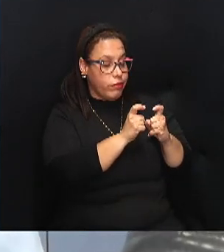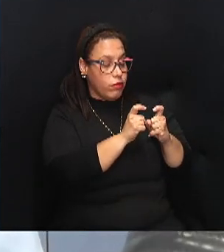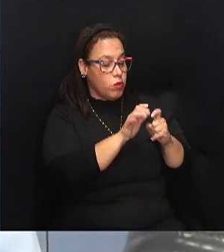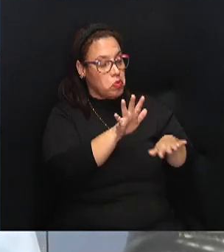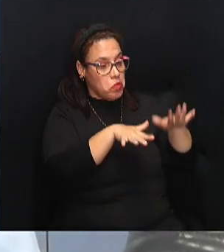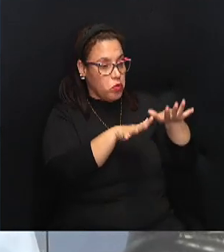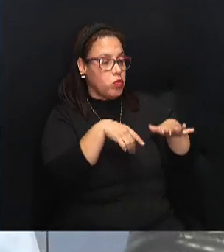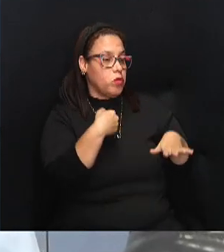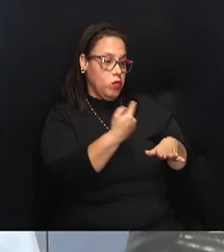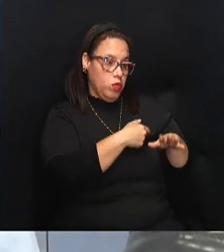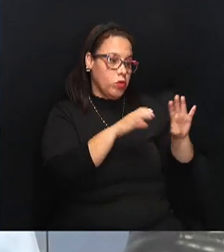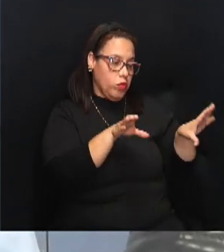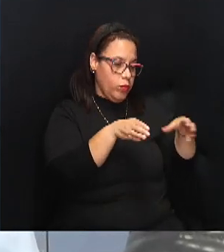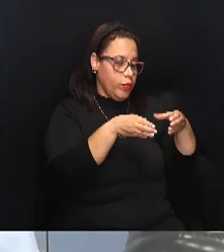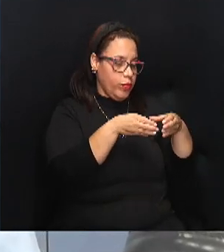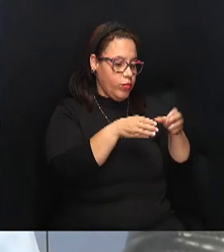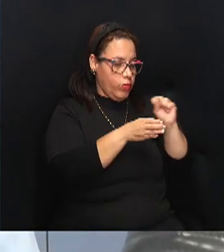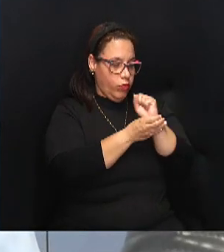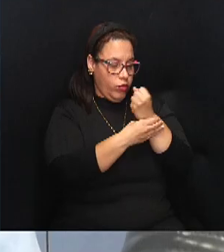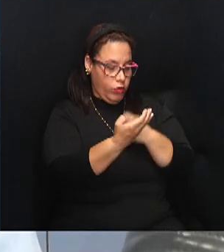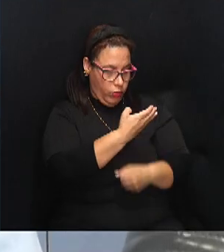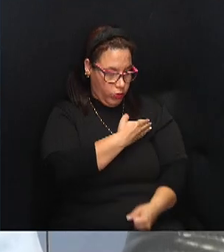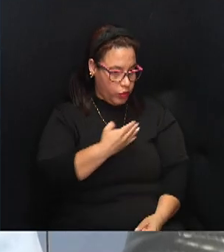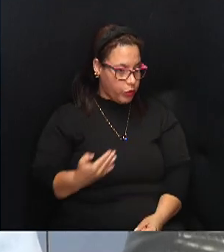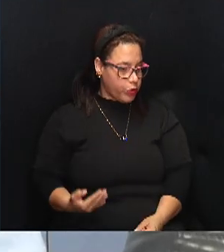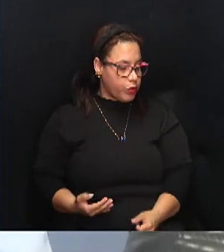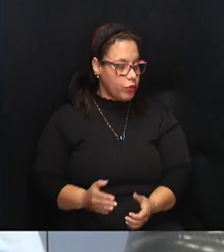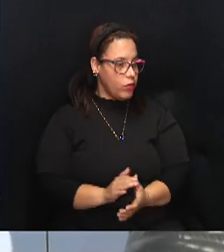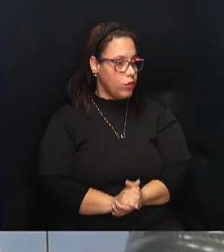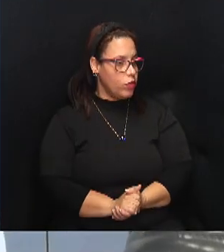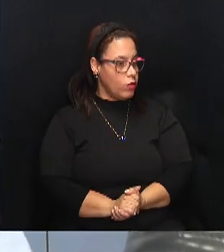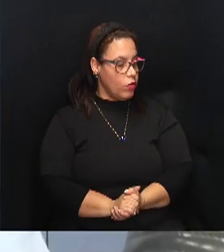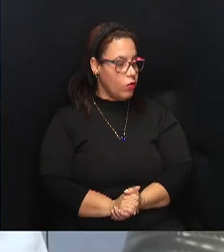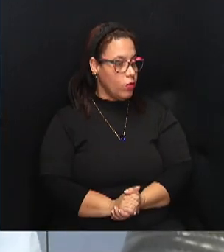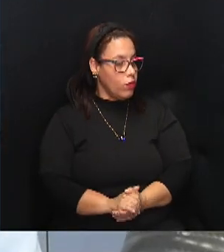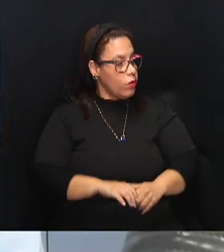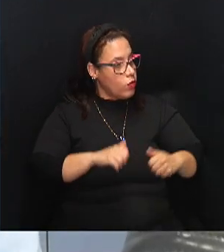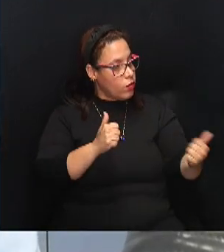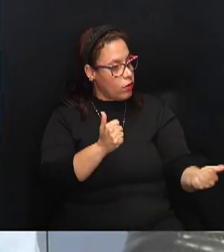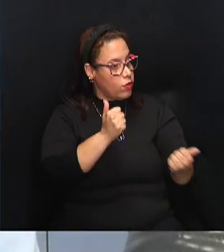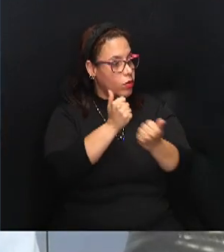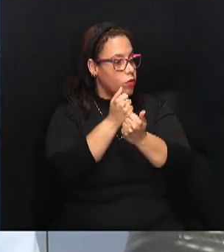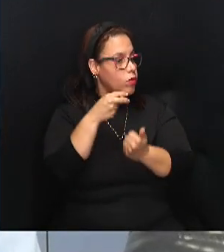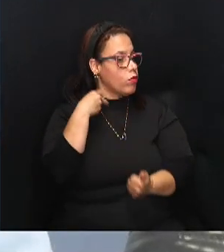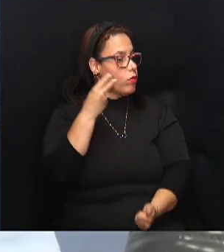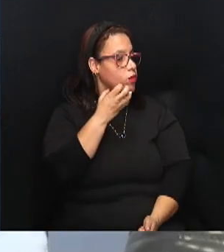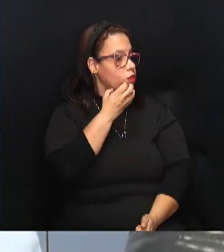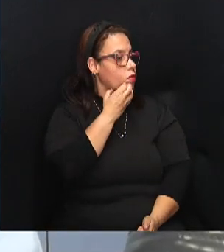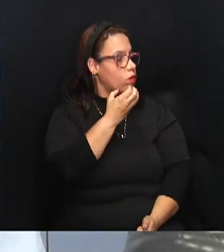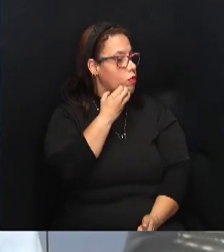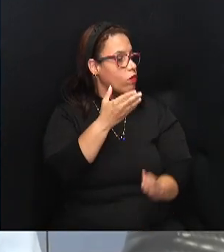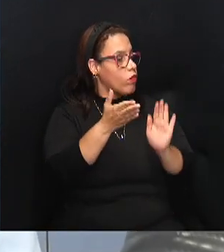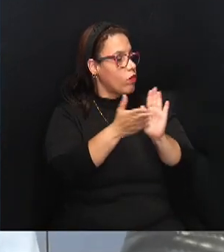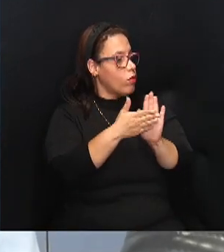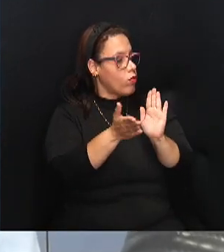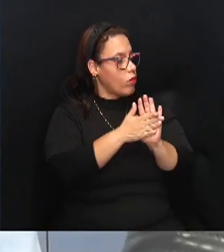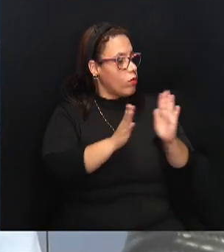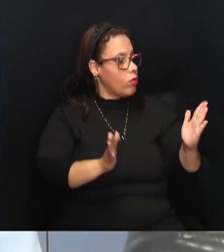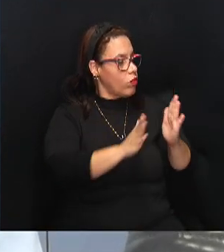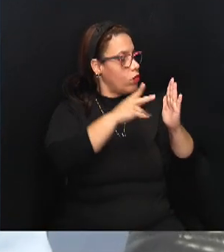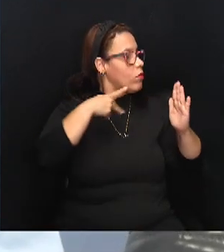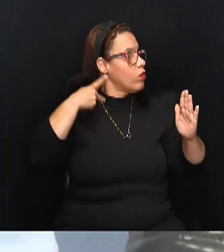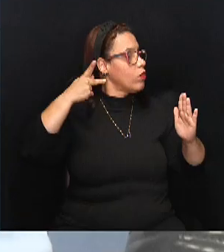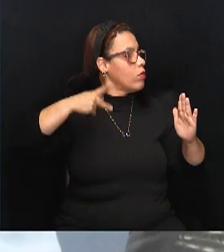da nossa Comissão de Segurança Pública, e nós, em parceria com o vereador Igor Diego, que propôs essa frente